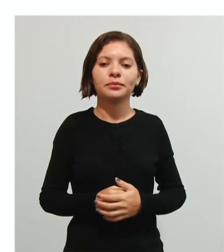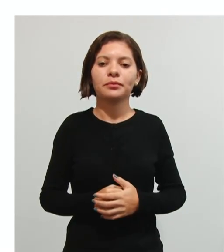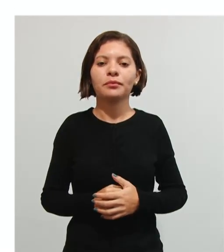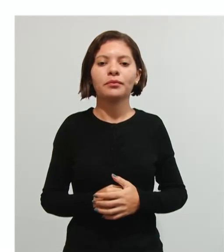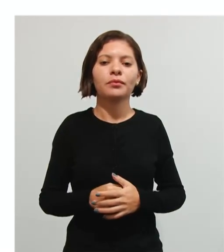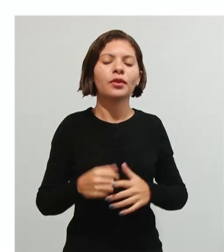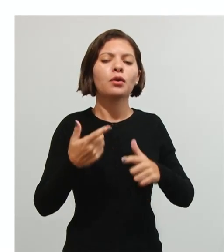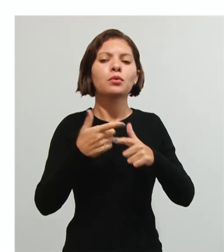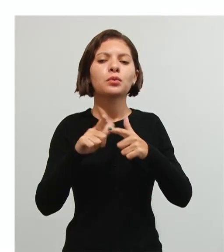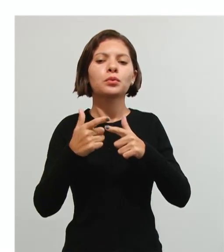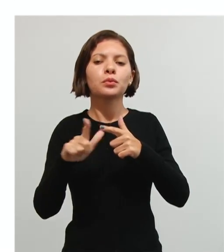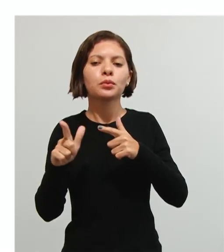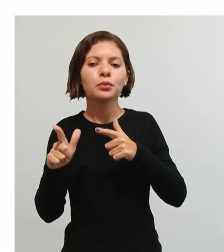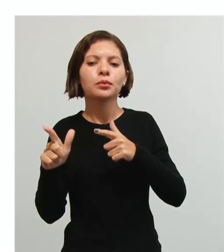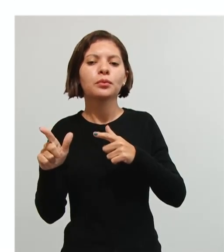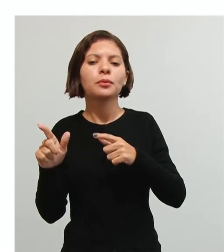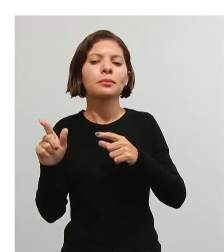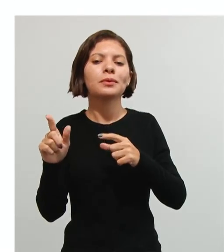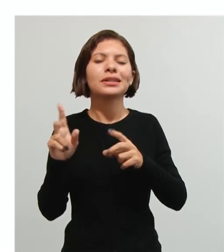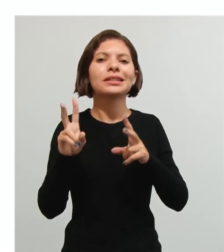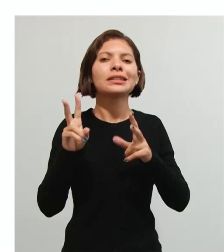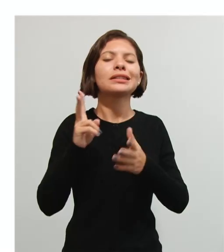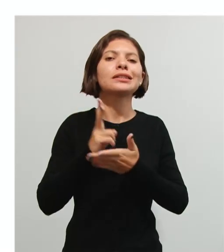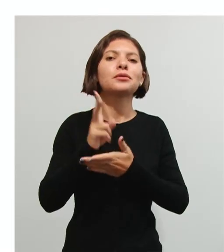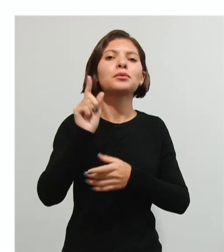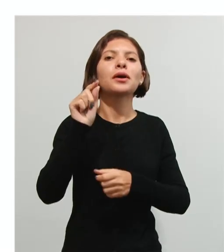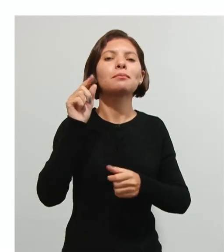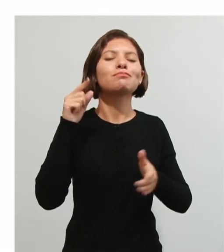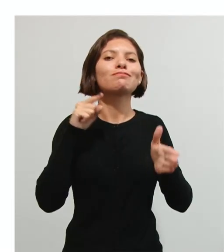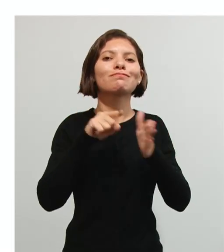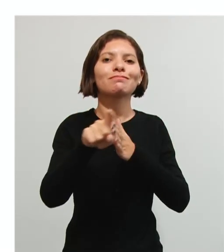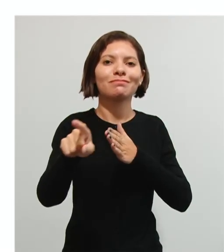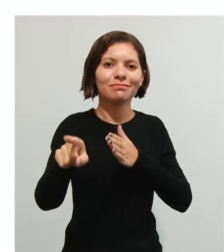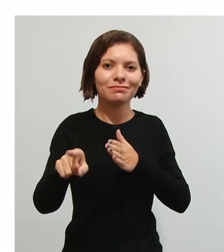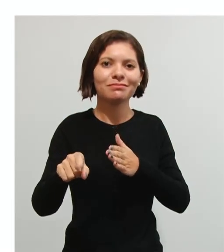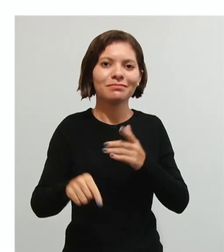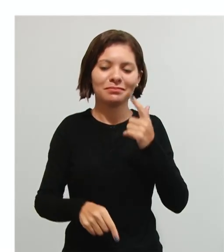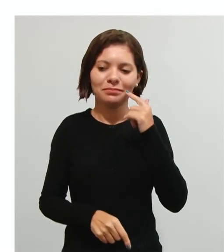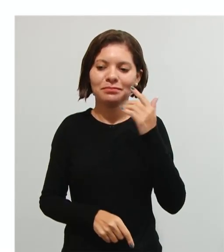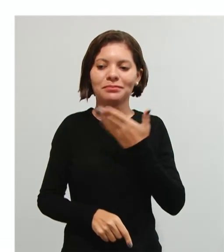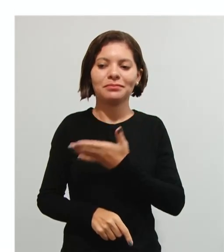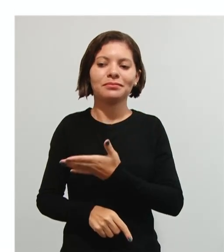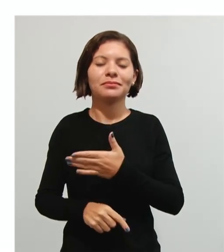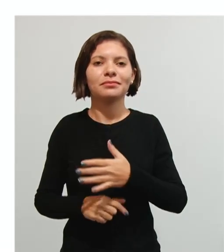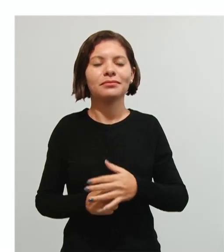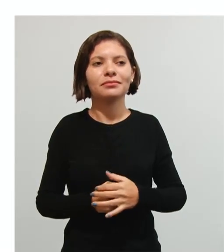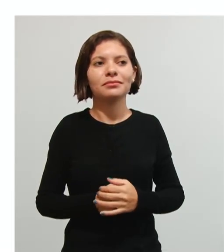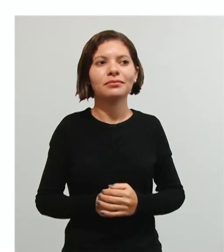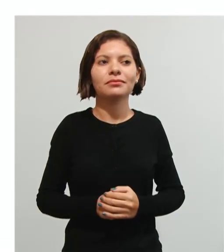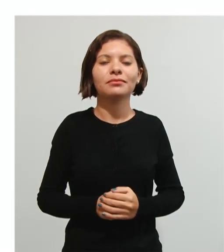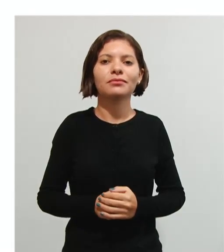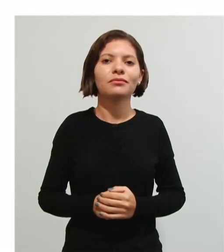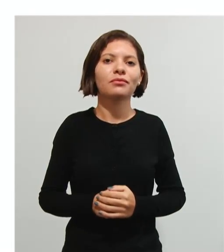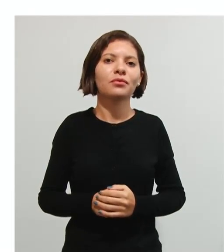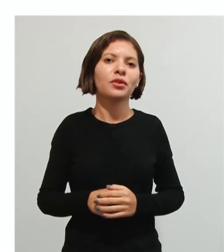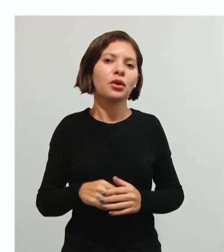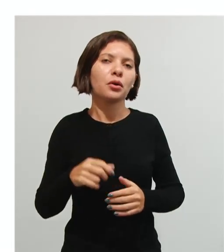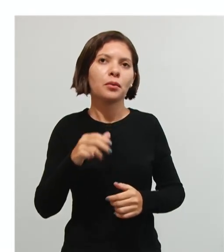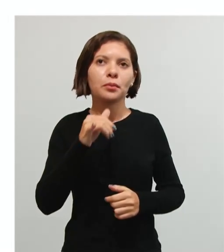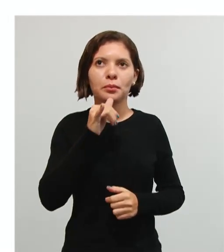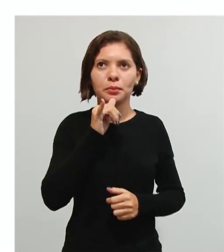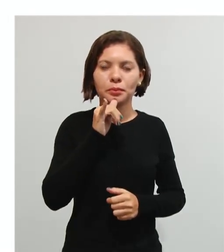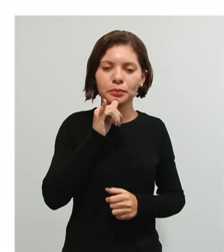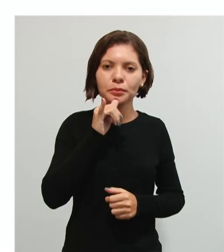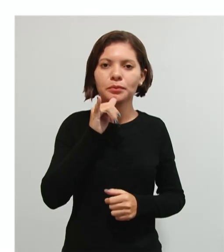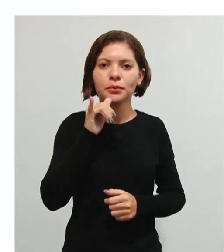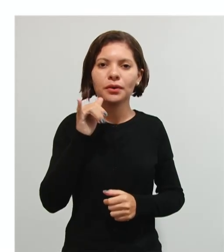O problema, ele é sempre uma pergunta, né? Então, quando você chega no seu problema, você